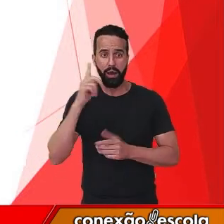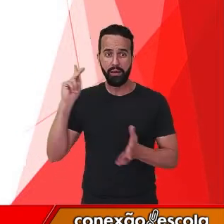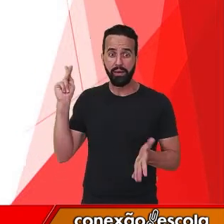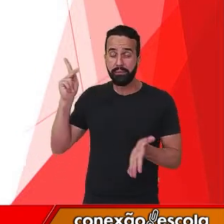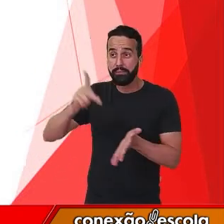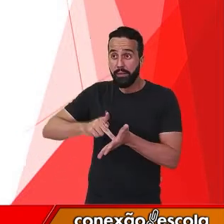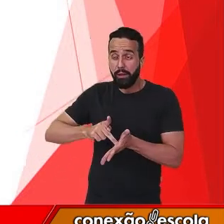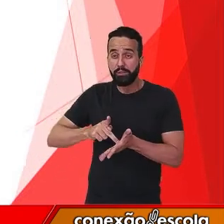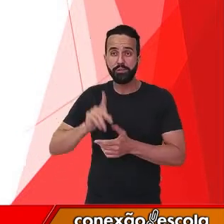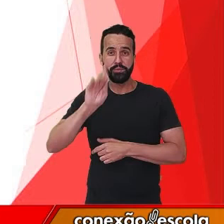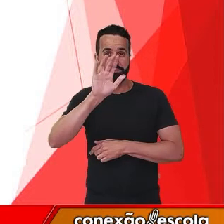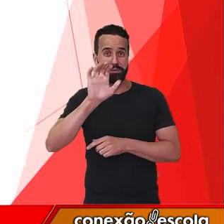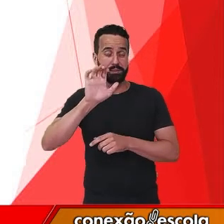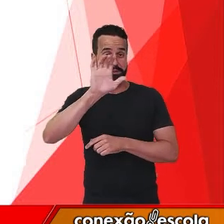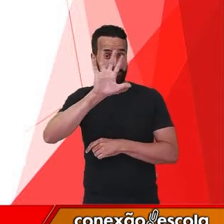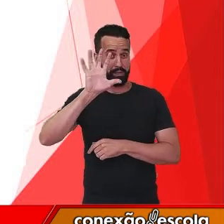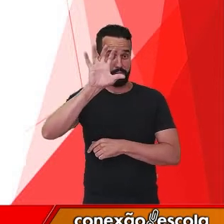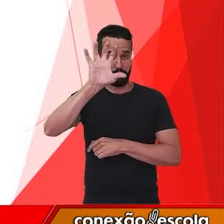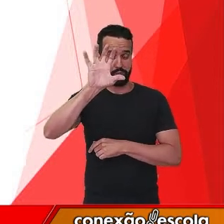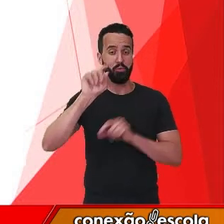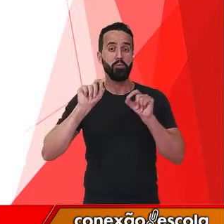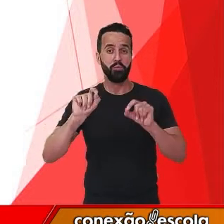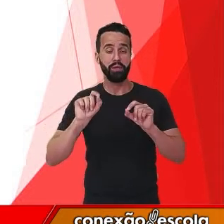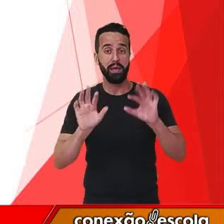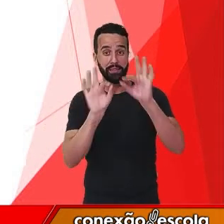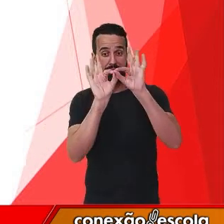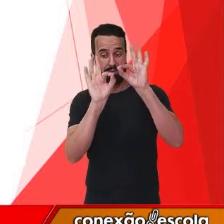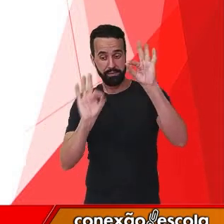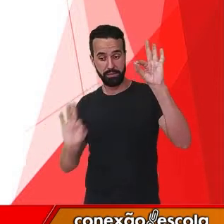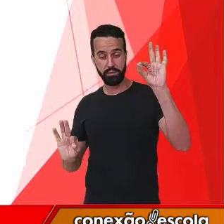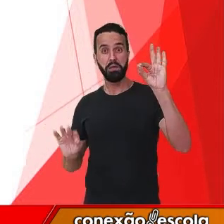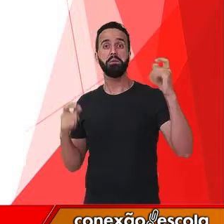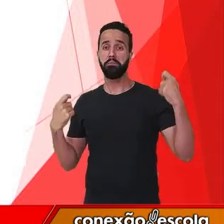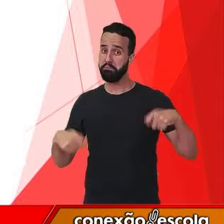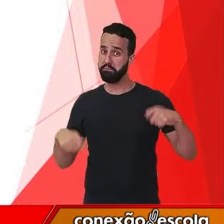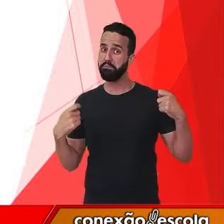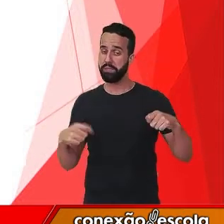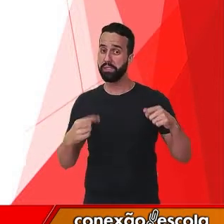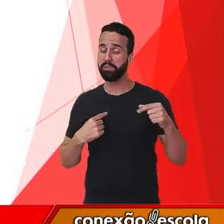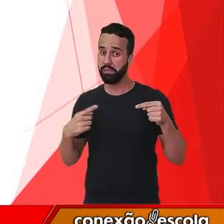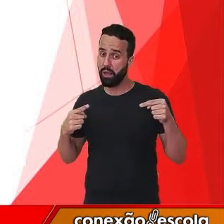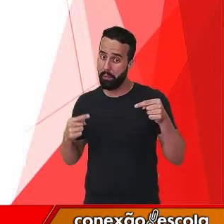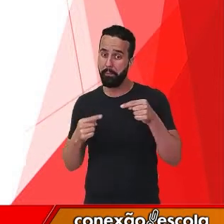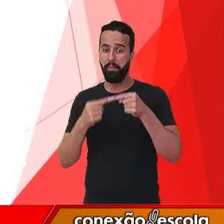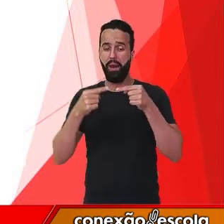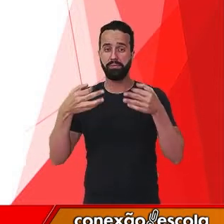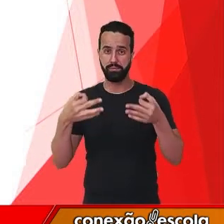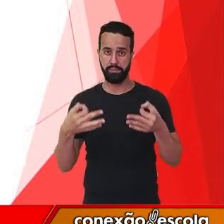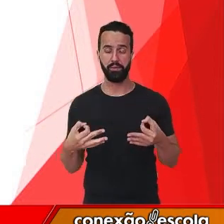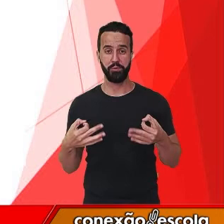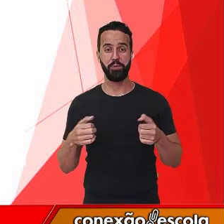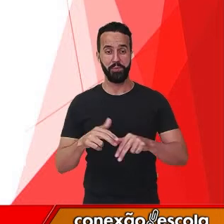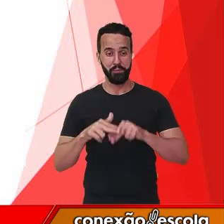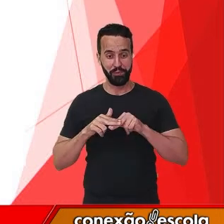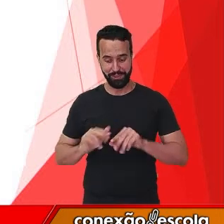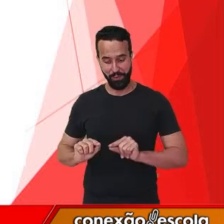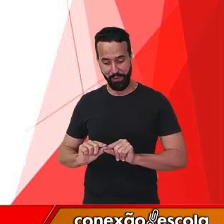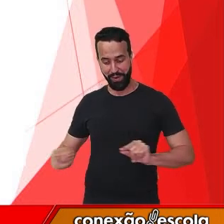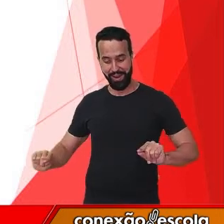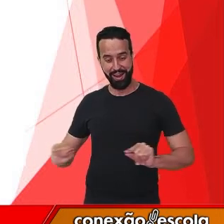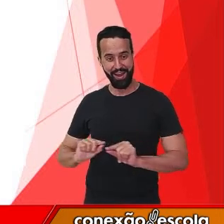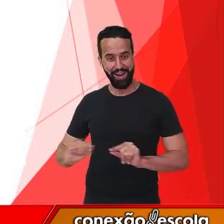realidade essa distância tem que bater e é a escala que vai nos auxiliar